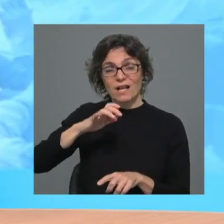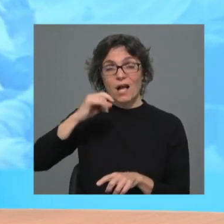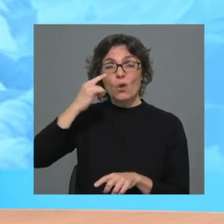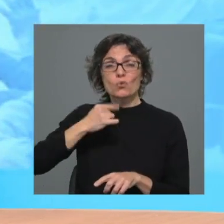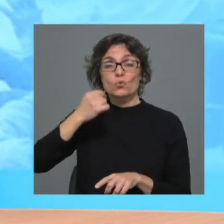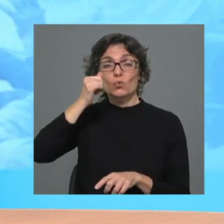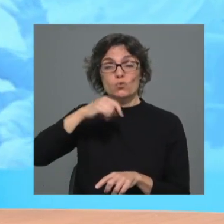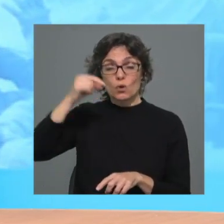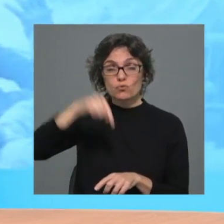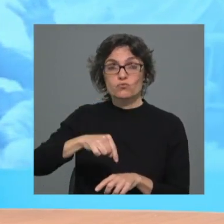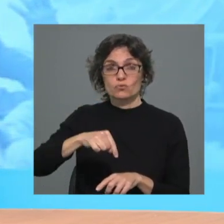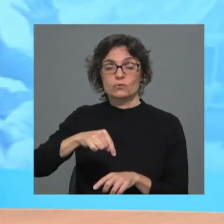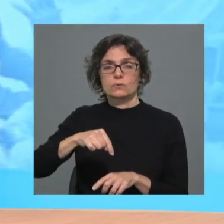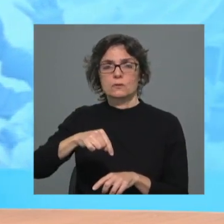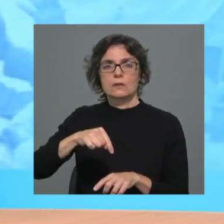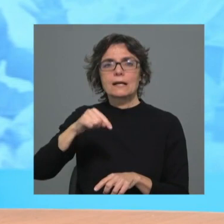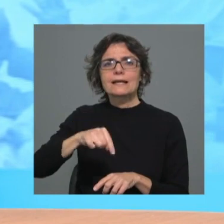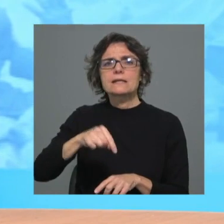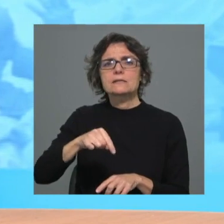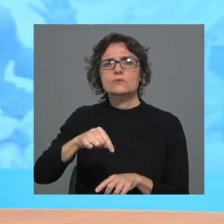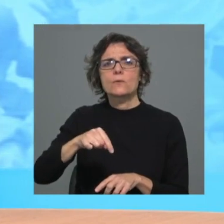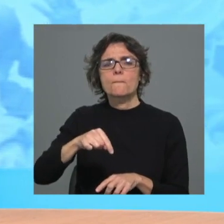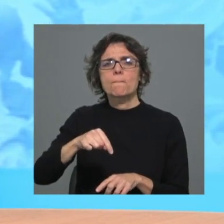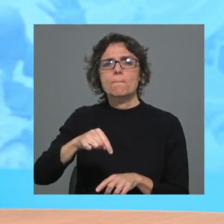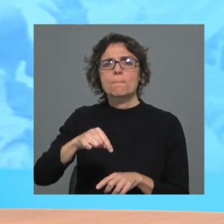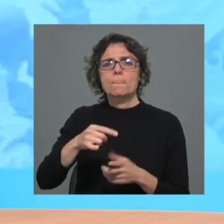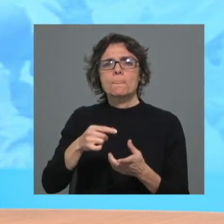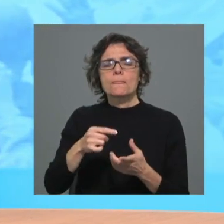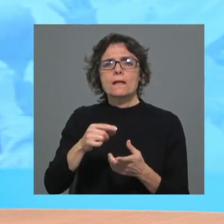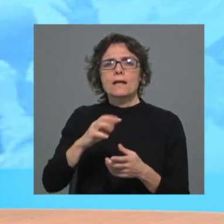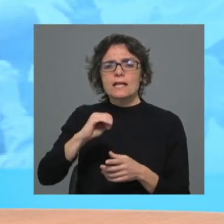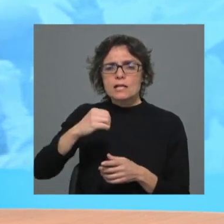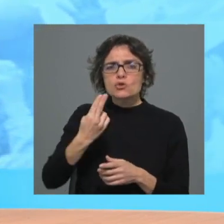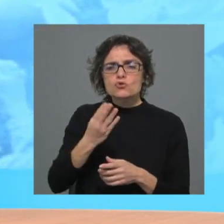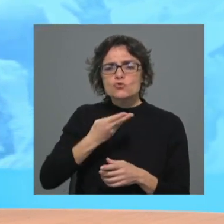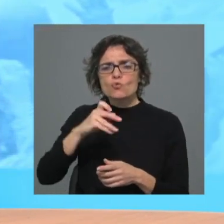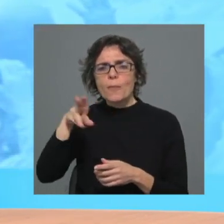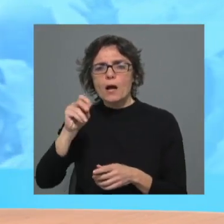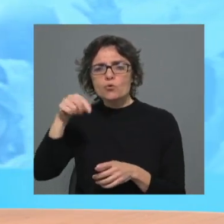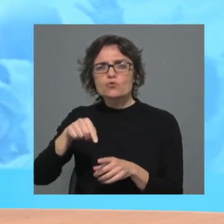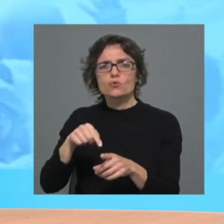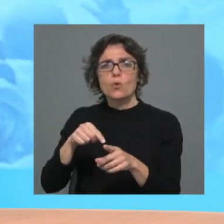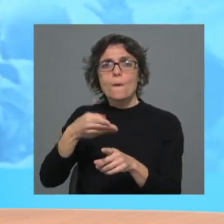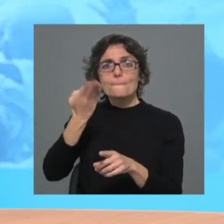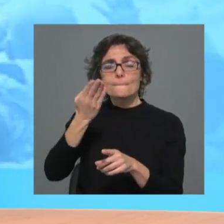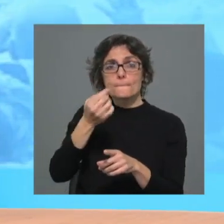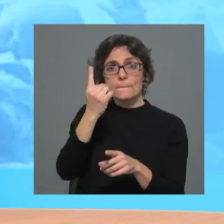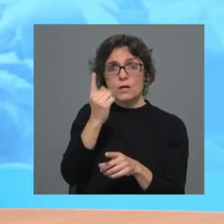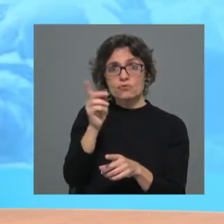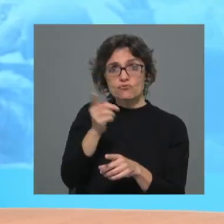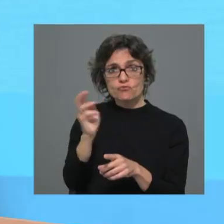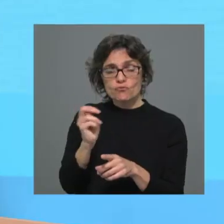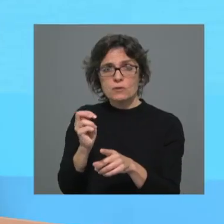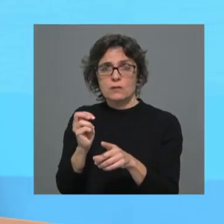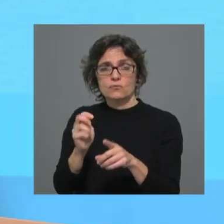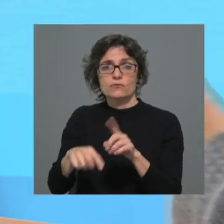quantidade, mas é em termos de proporção da população. Um país que tem 11 milhões de habitantes, mais de um terço são refugiados ou deslocados